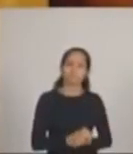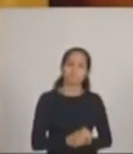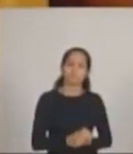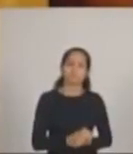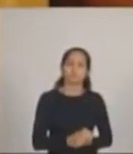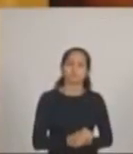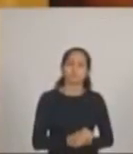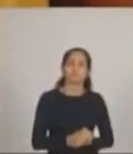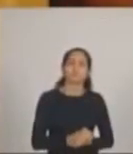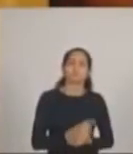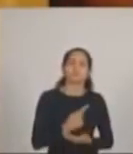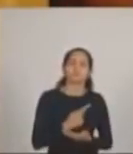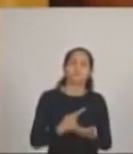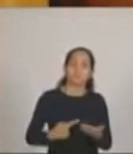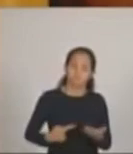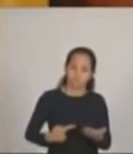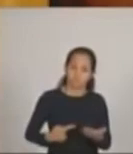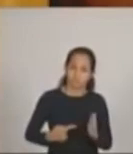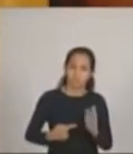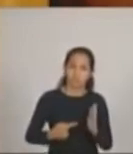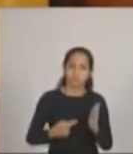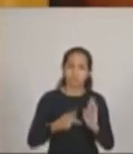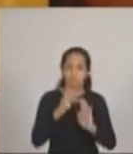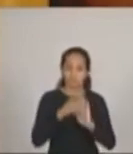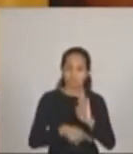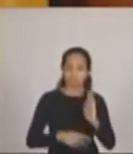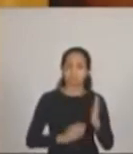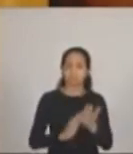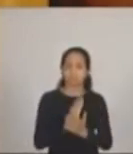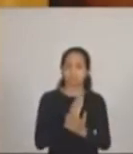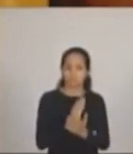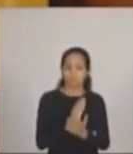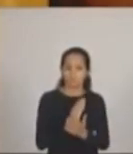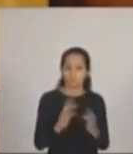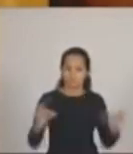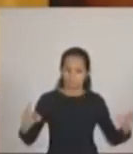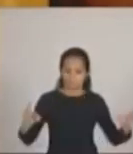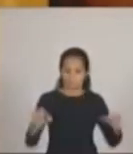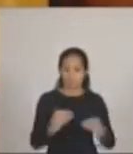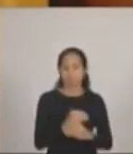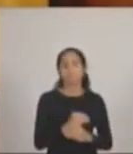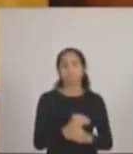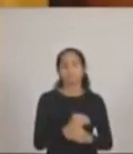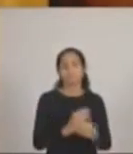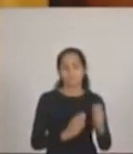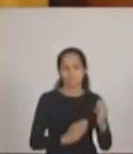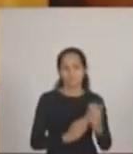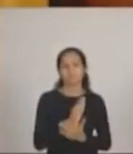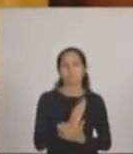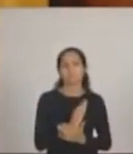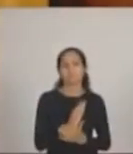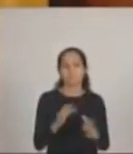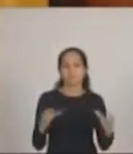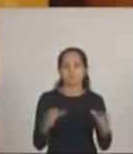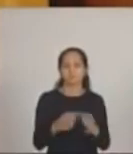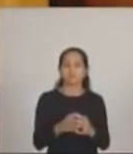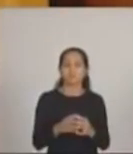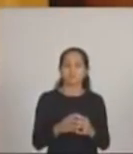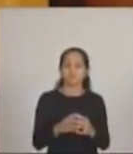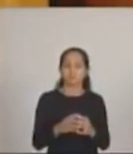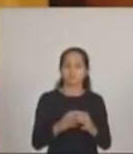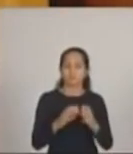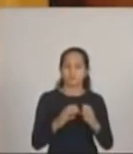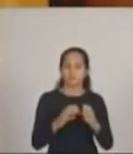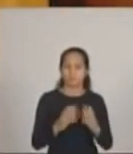Senhor presidente, projeto aprovado à unanimidade dos votantes na comissão